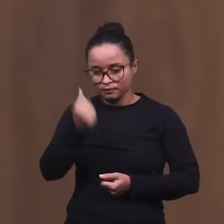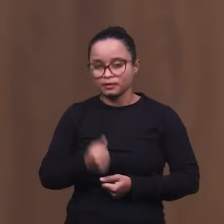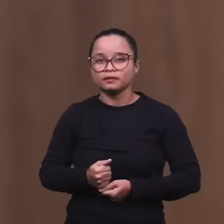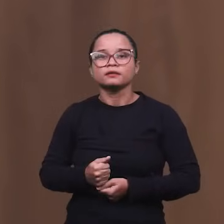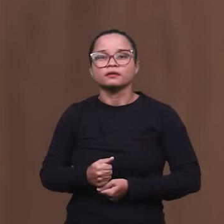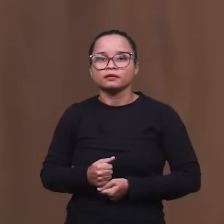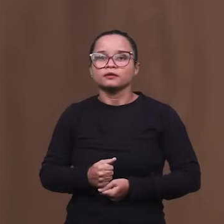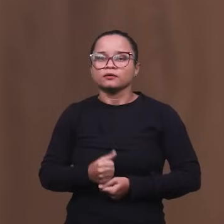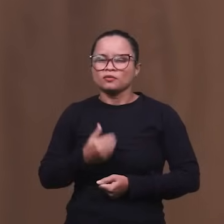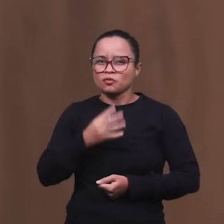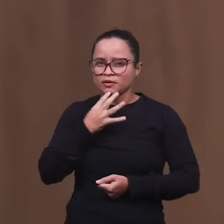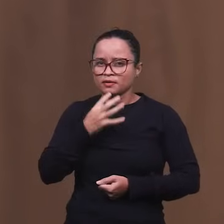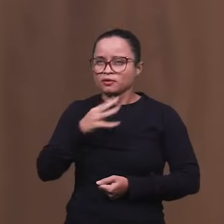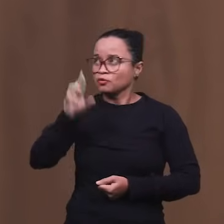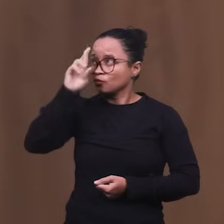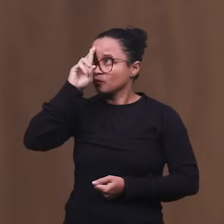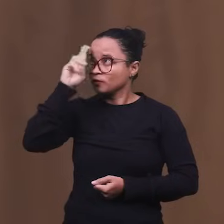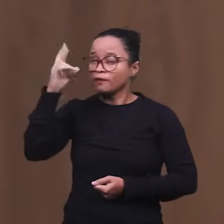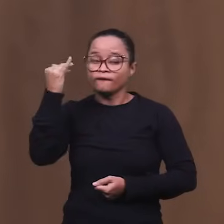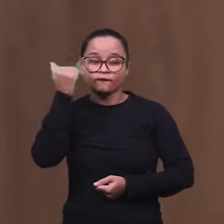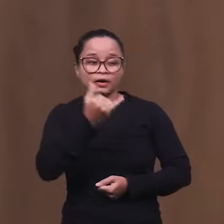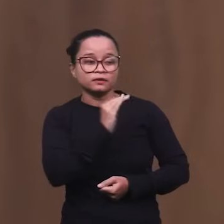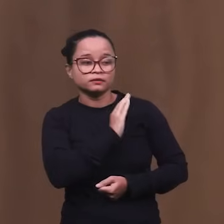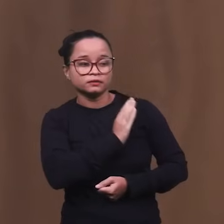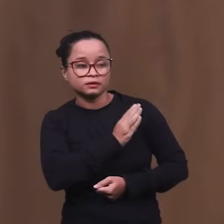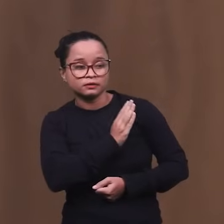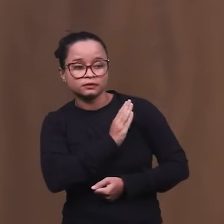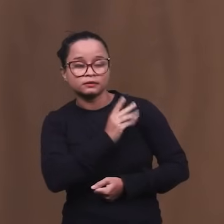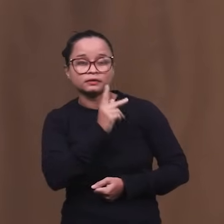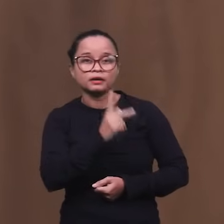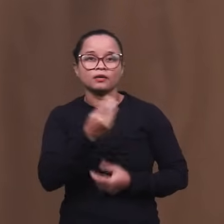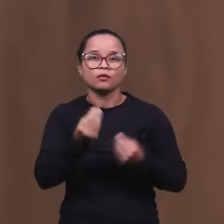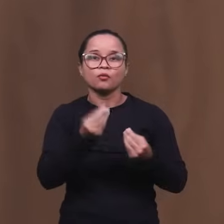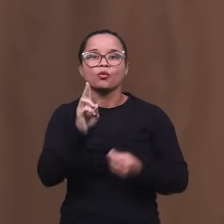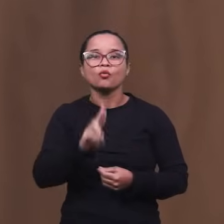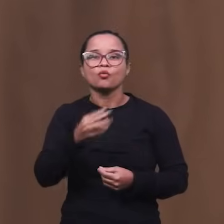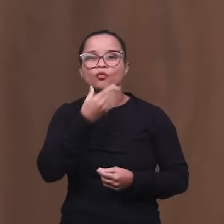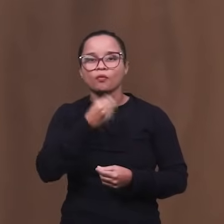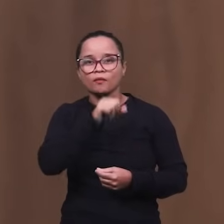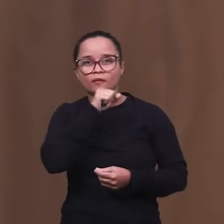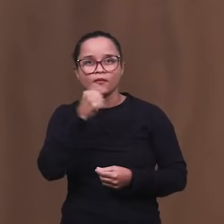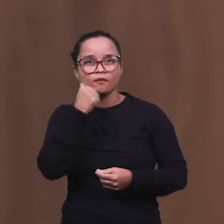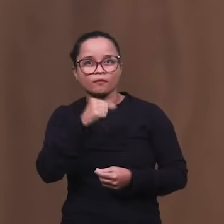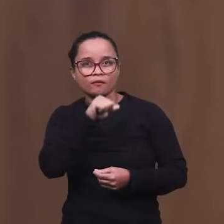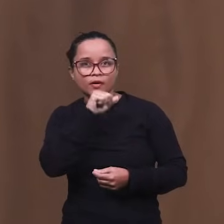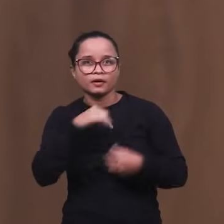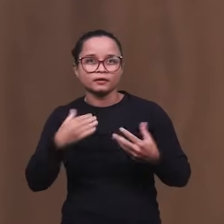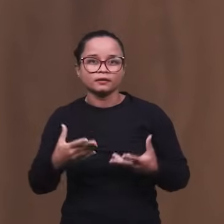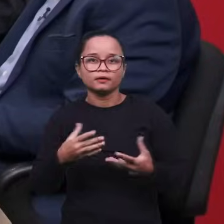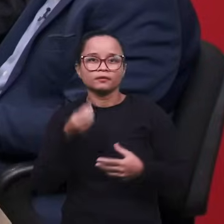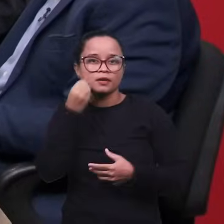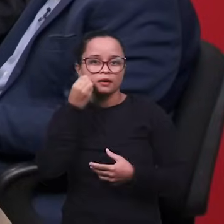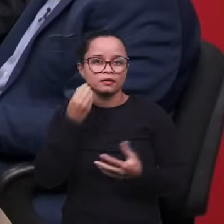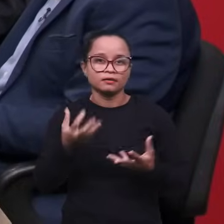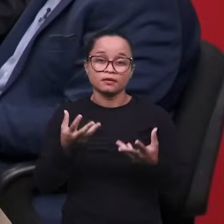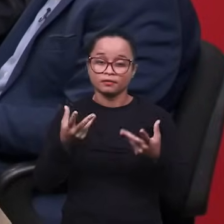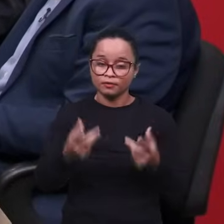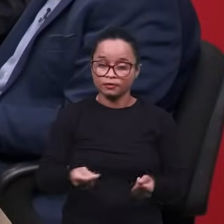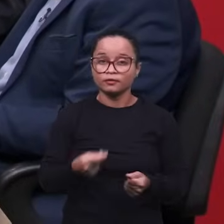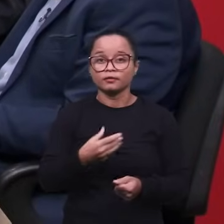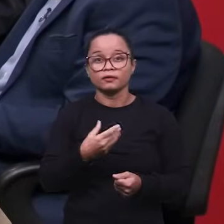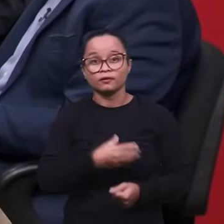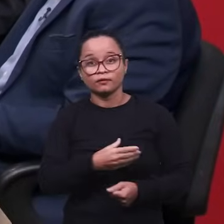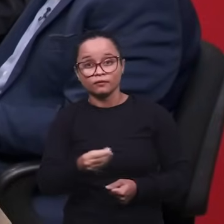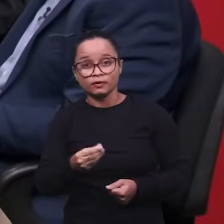Senhor fala com eles e cuida deles através dos seus pais. E quantas vezes, aquela experiência que eu acho maravilhosa para quem é filho de